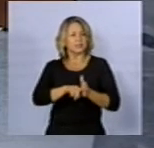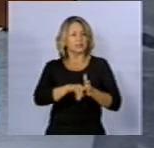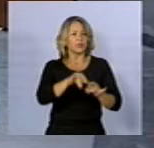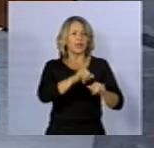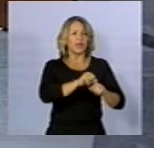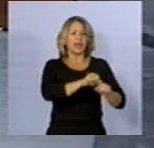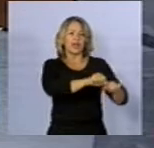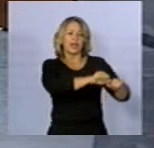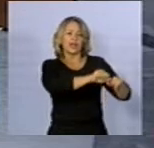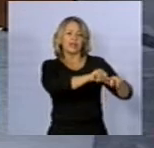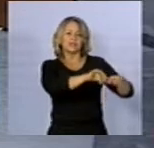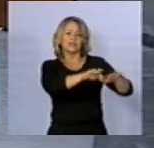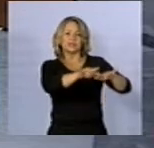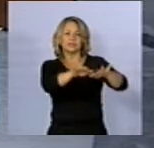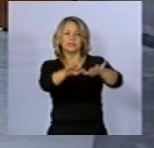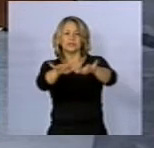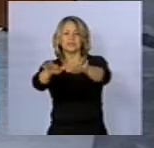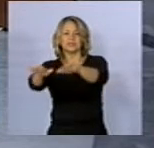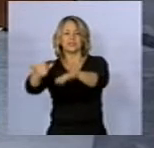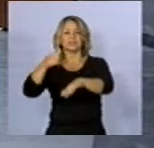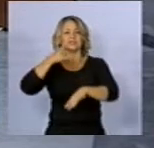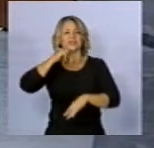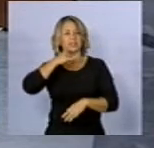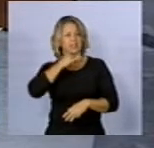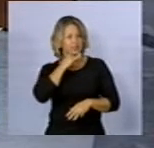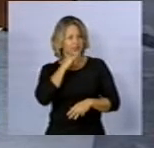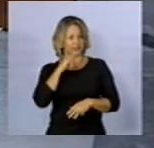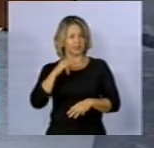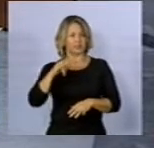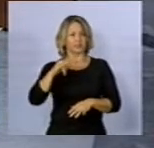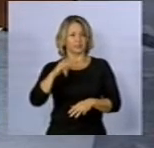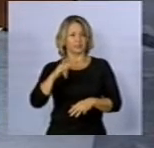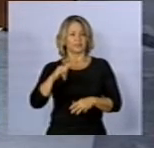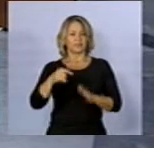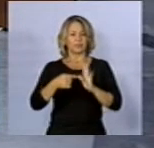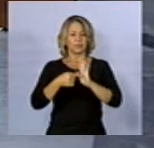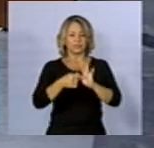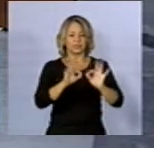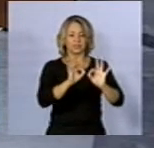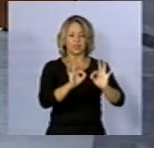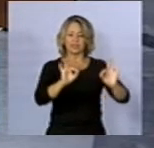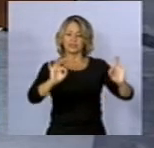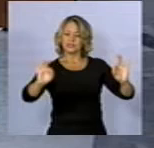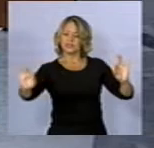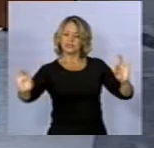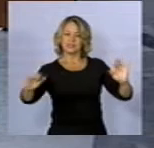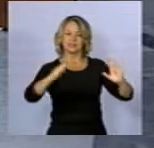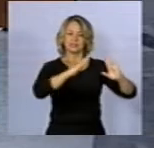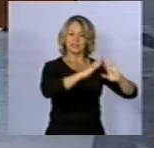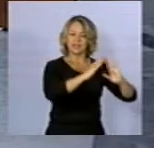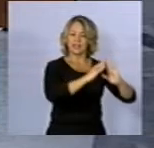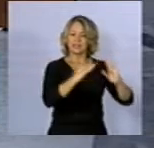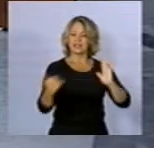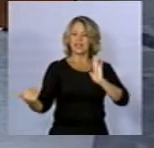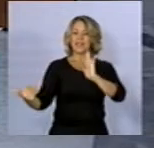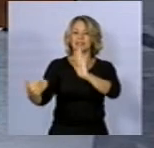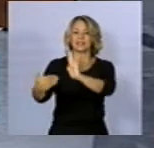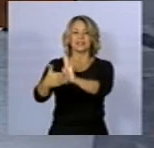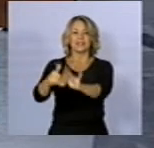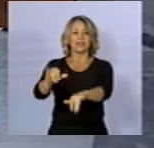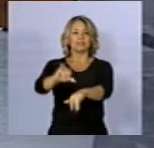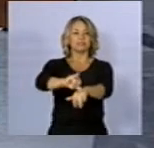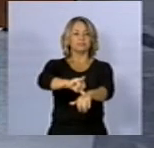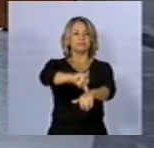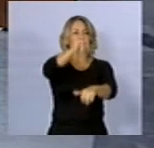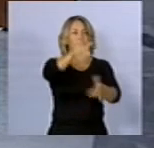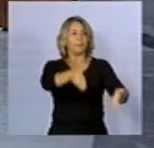distribuição dessas frequências segundo a distância do domicílio às fontes, no caso, a